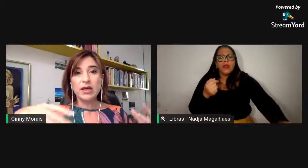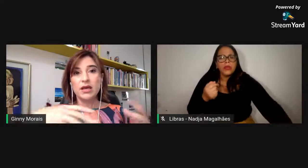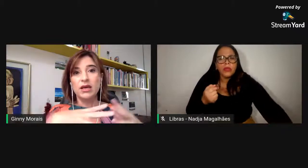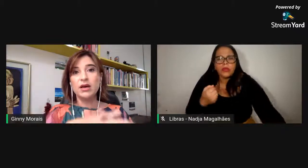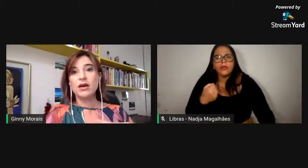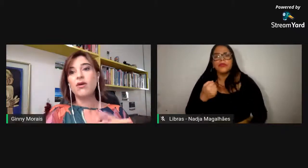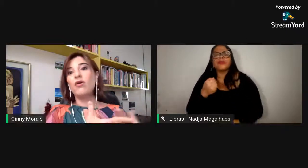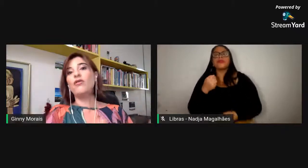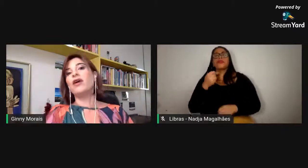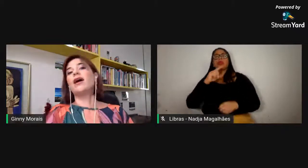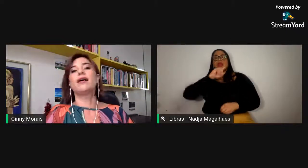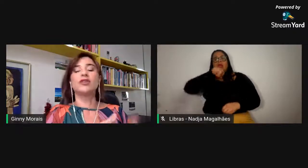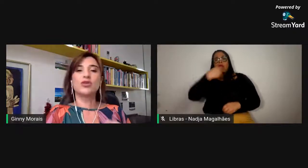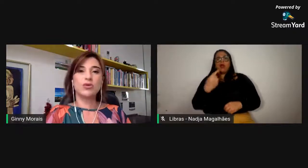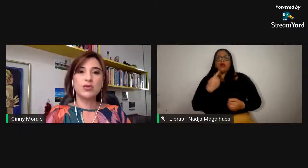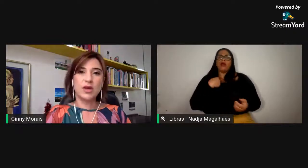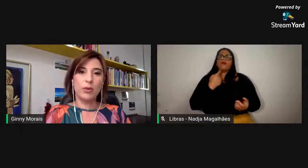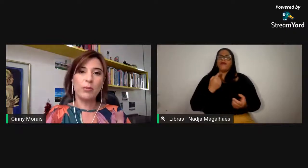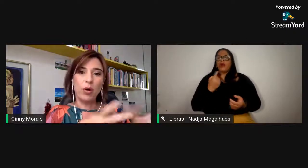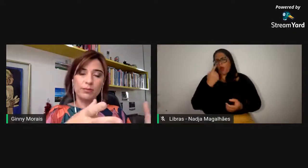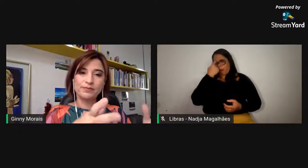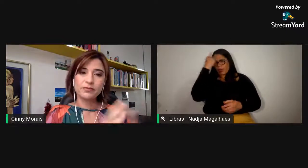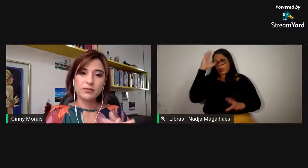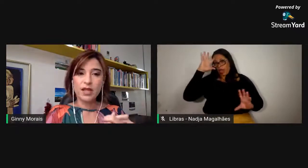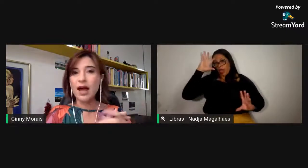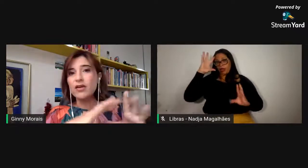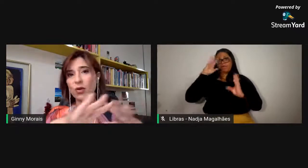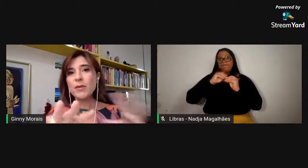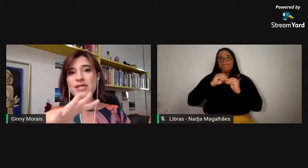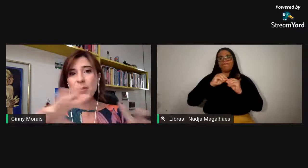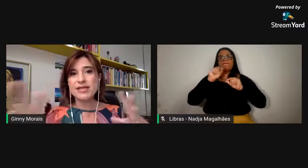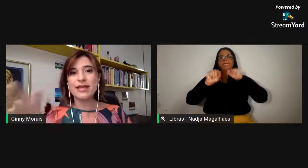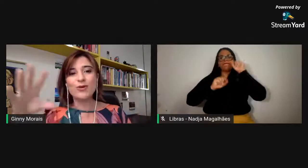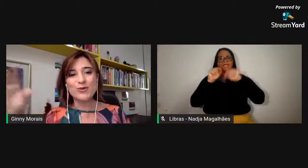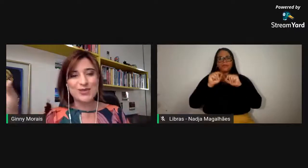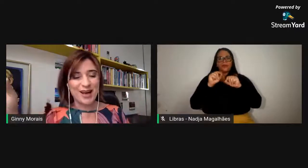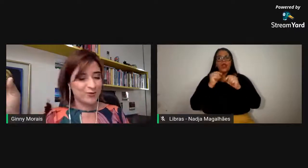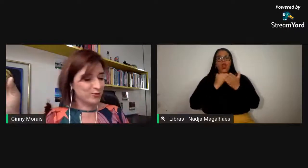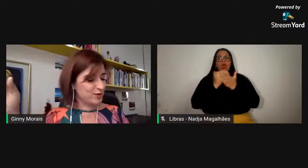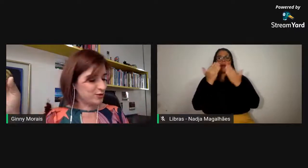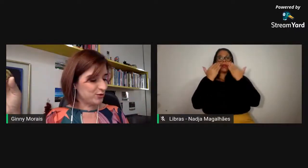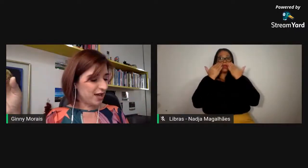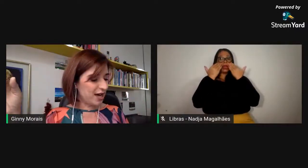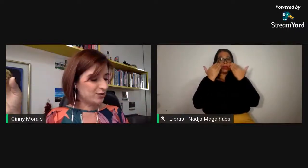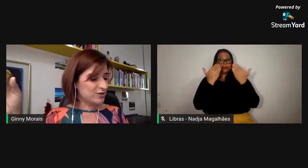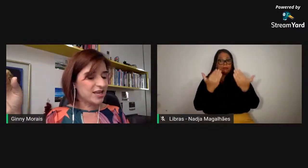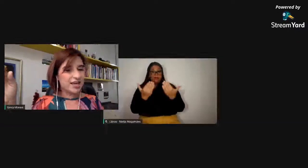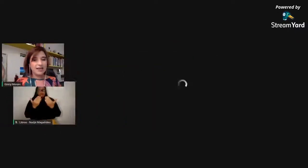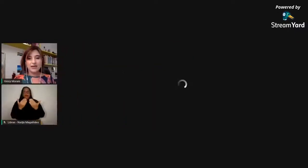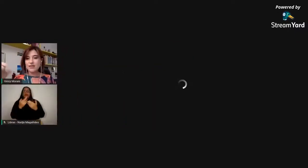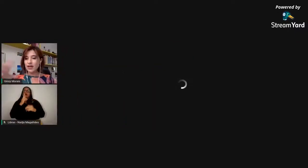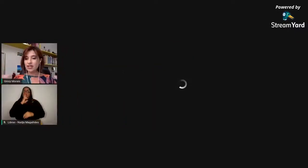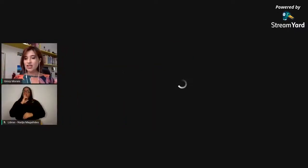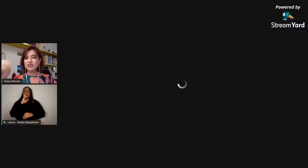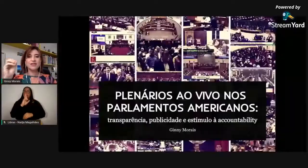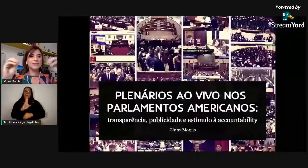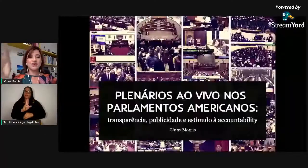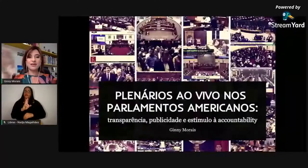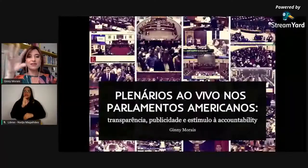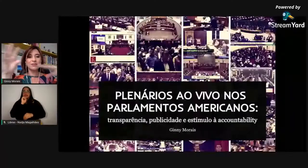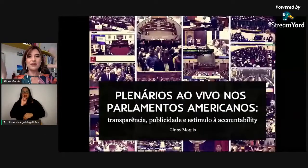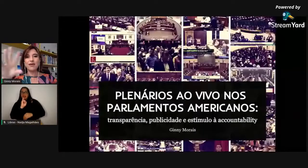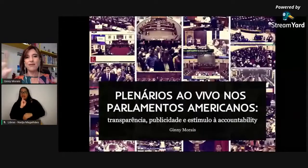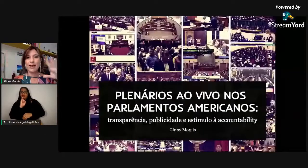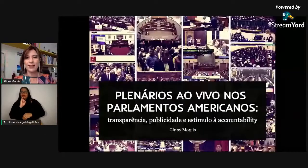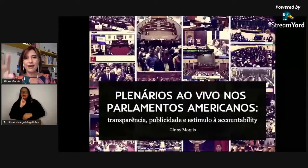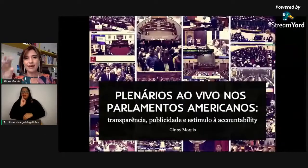né? E qual foi a grande conclusão? Bom, aí eu vou começar a apresentar alguns resultados, e se ficar chato,